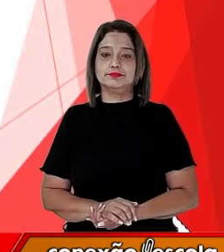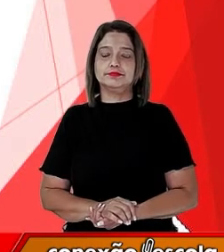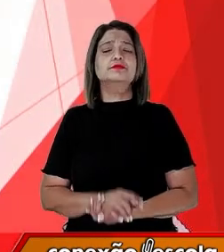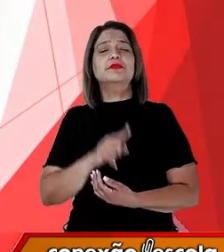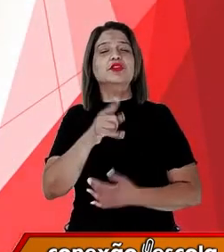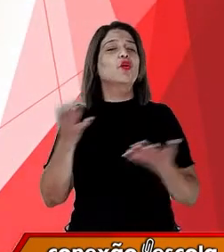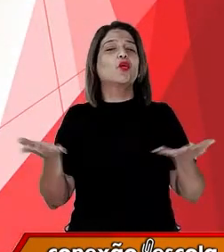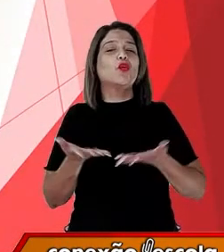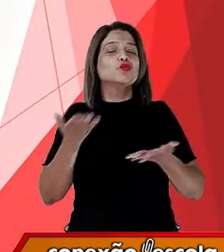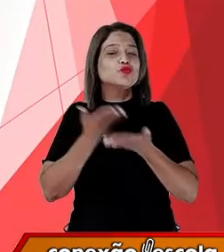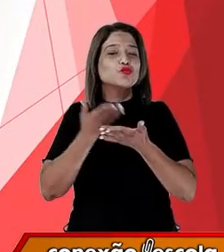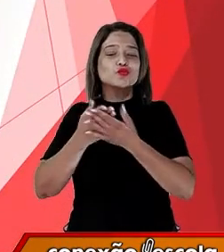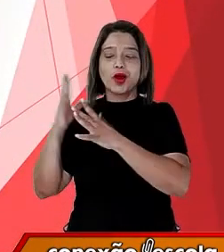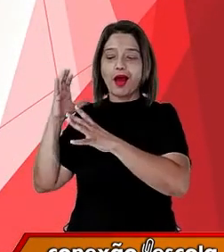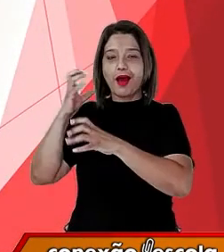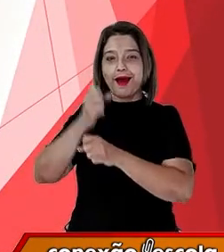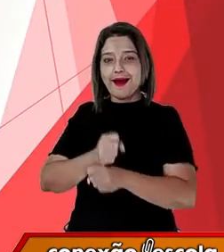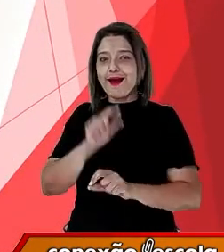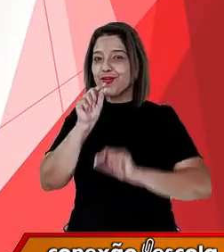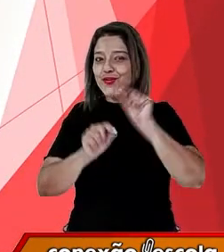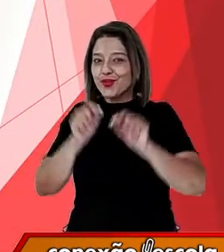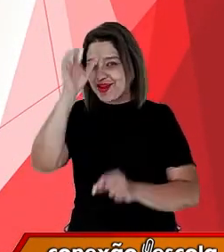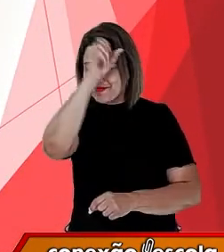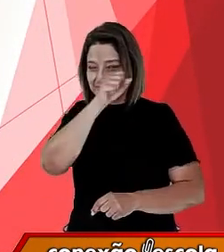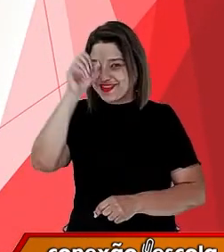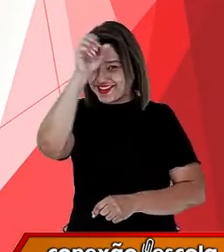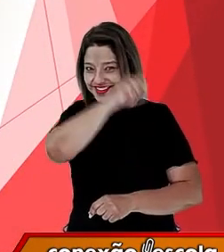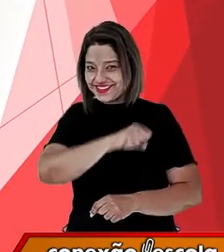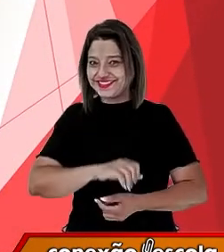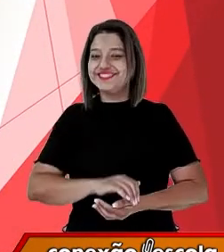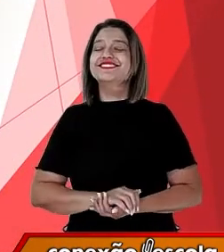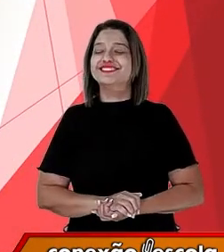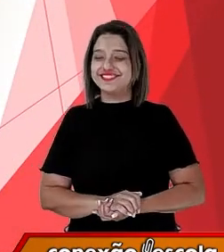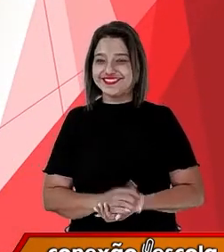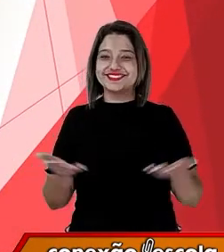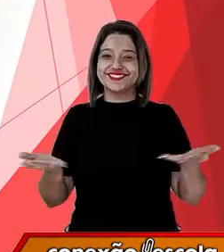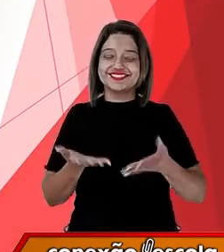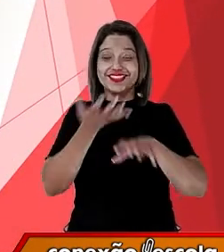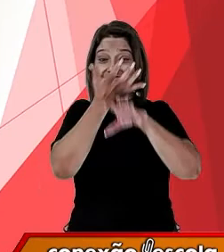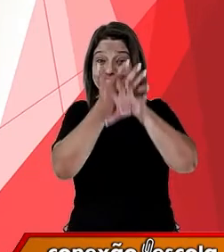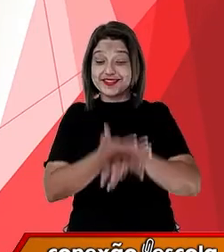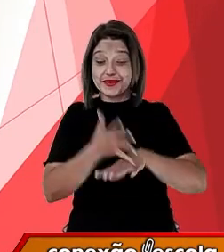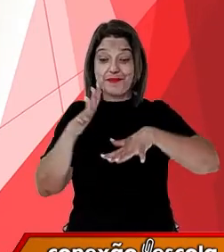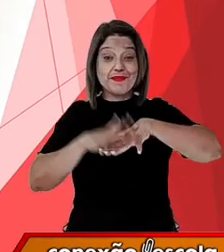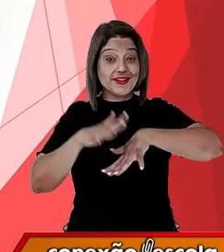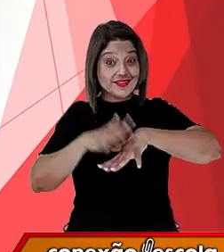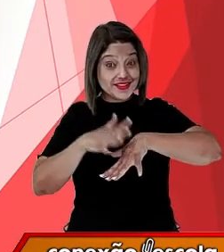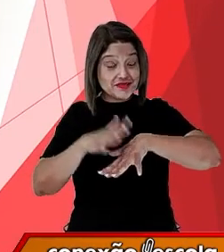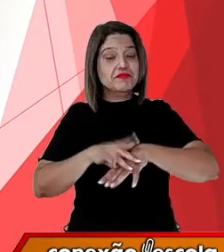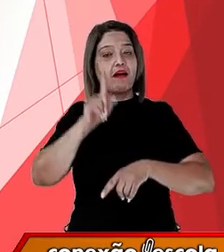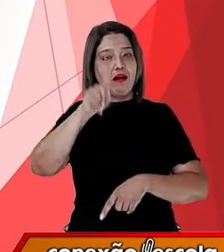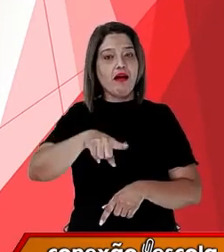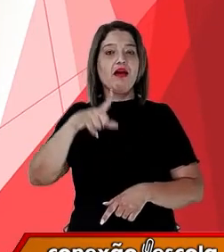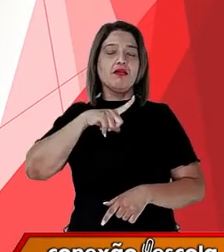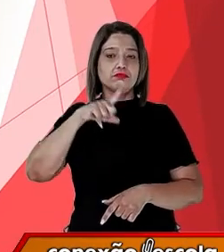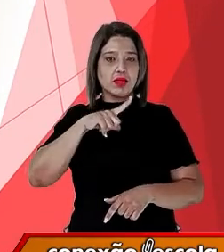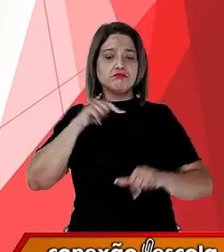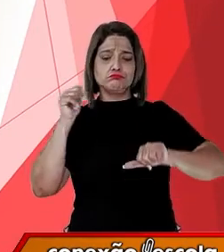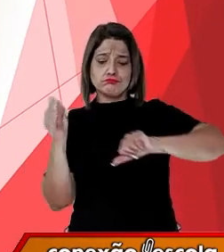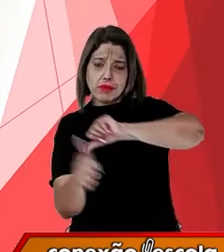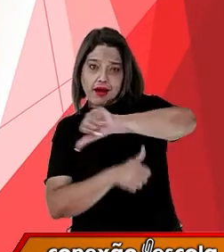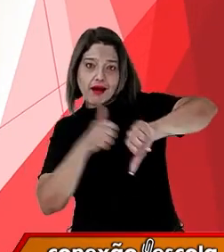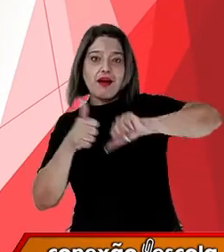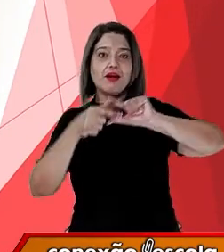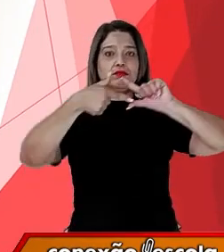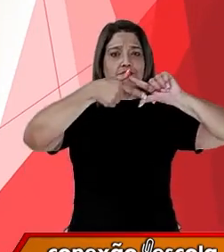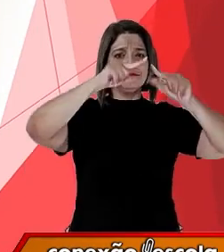E o que a gente estudou hoje nesta aula de matemática? Nós falamos sobre as transformações geométricas.